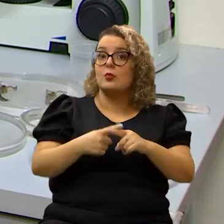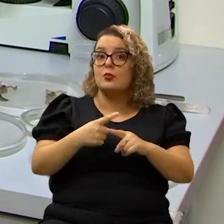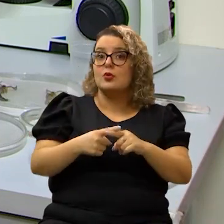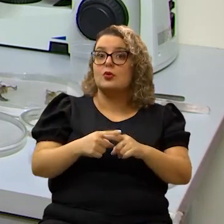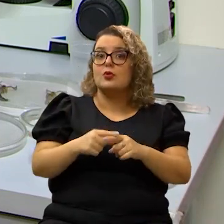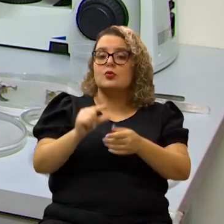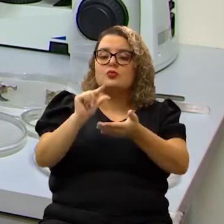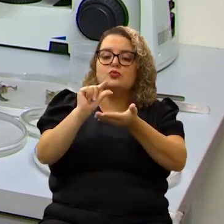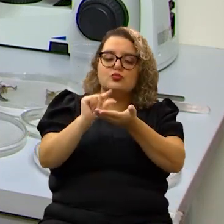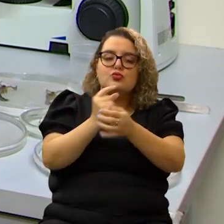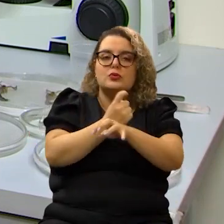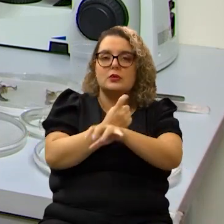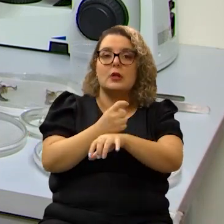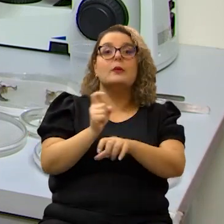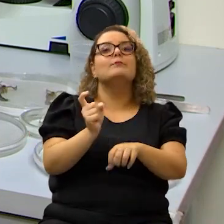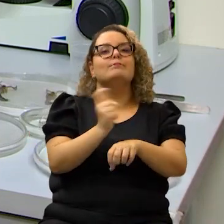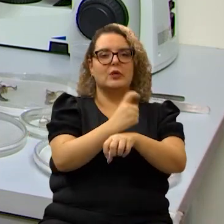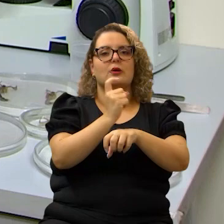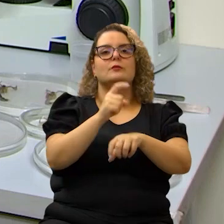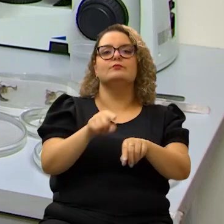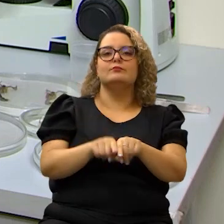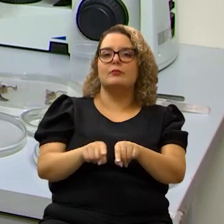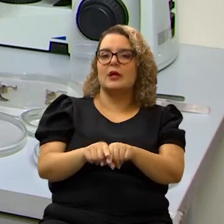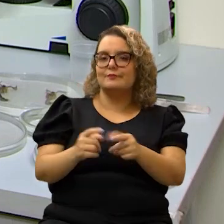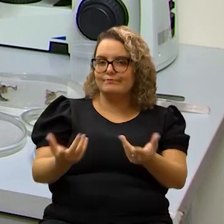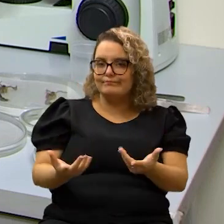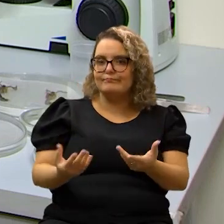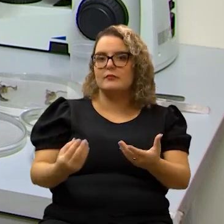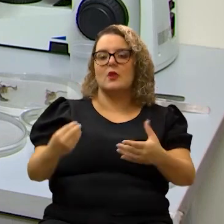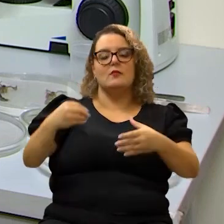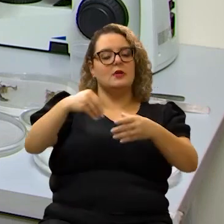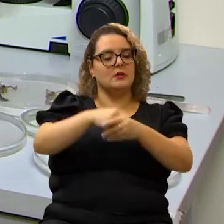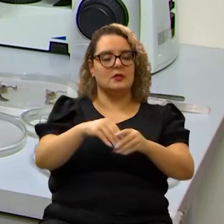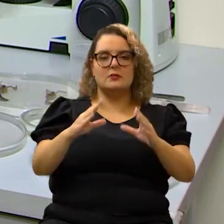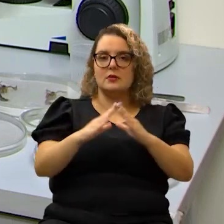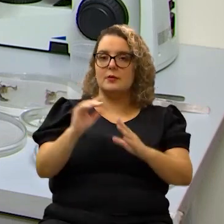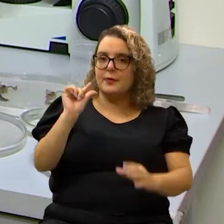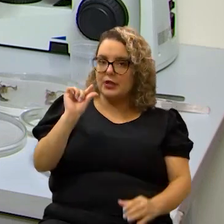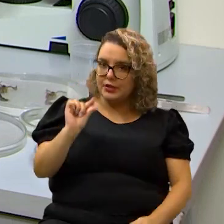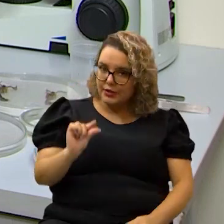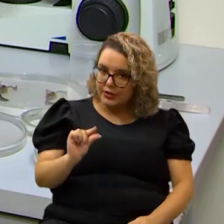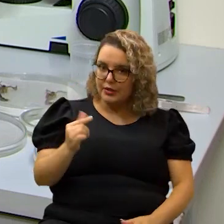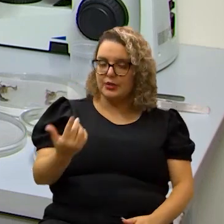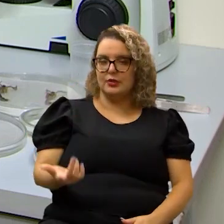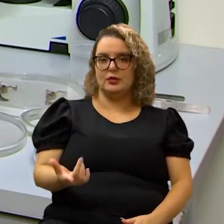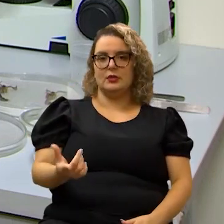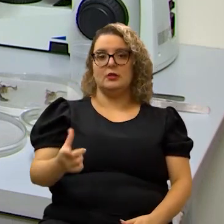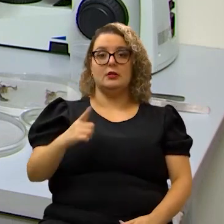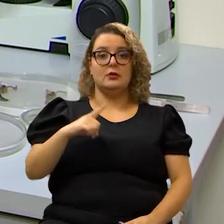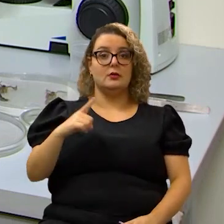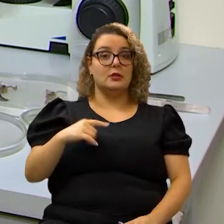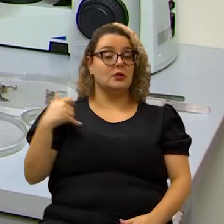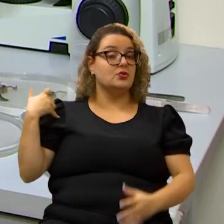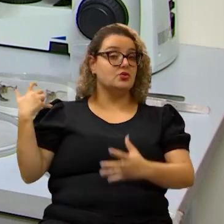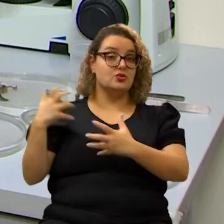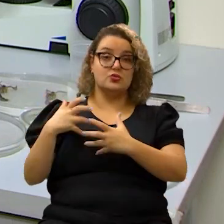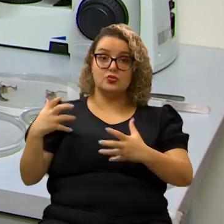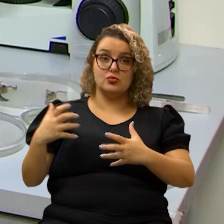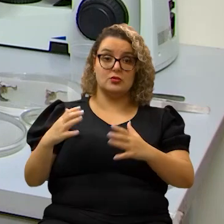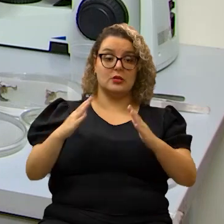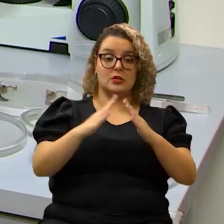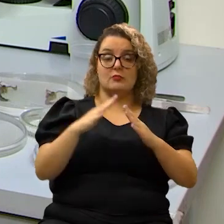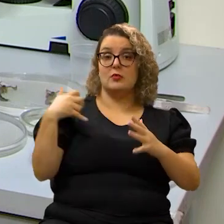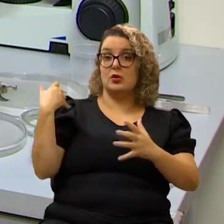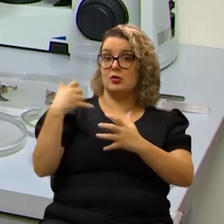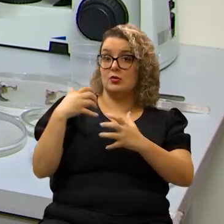mais perigosa, porque esses filhotinhos, eles também picam, né? Então eles vão entrar dentro de casa, eles são menorzinhos. Então a gente tem muito